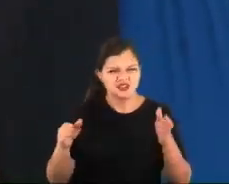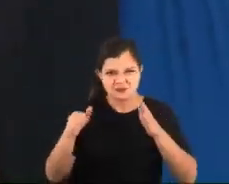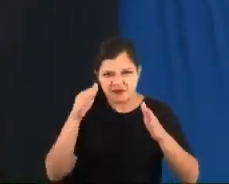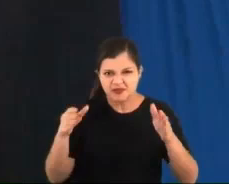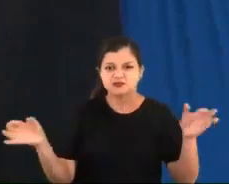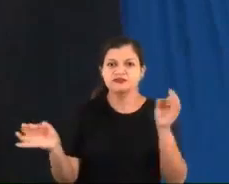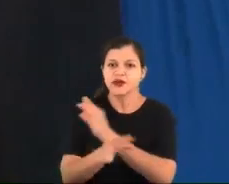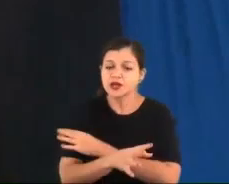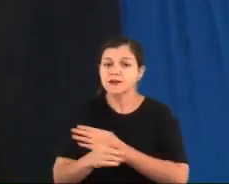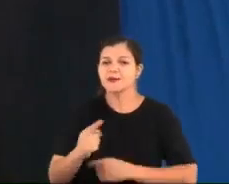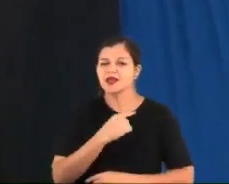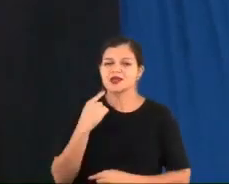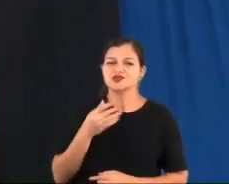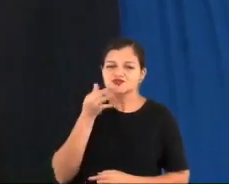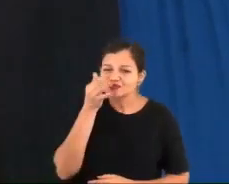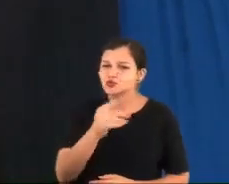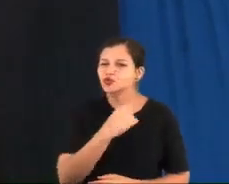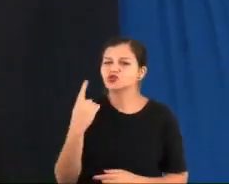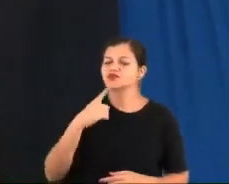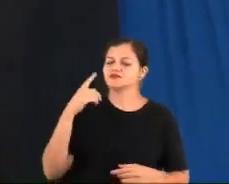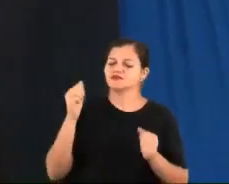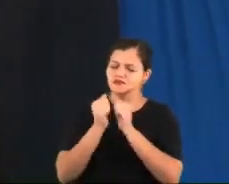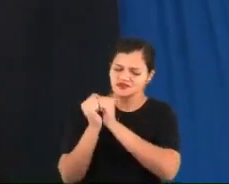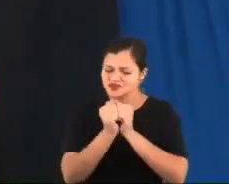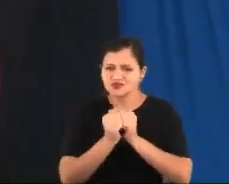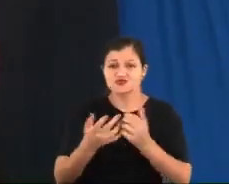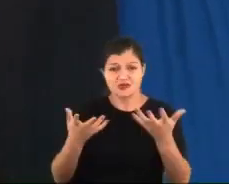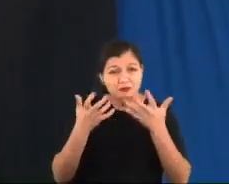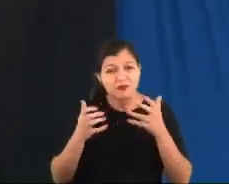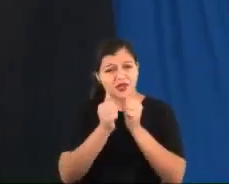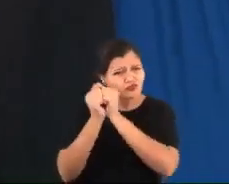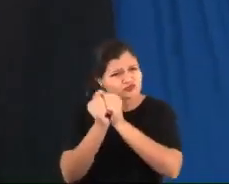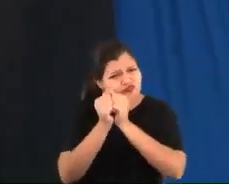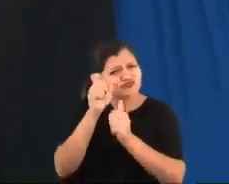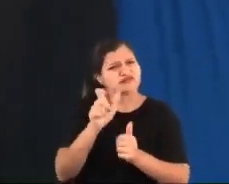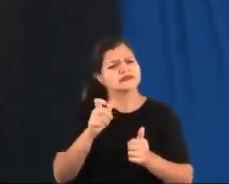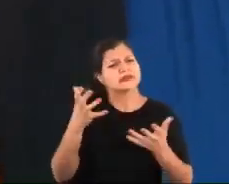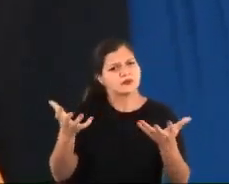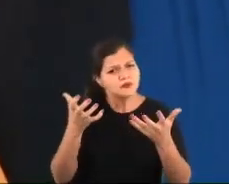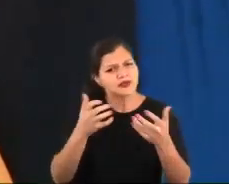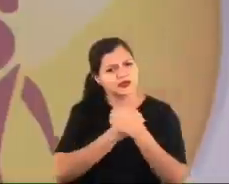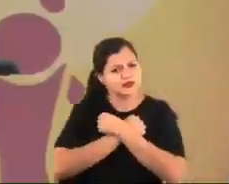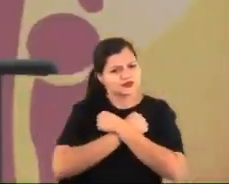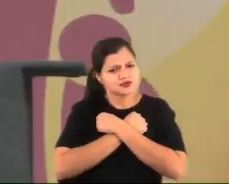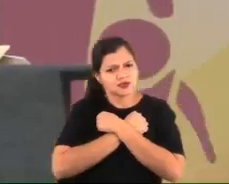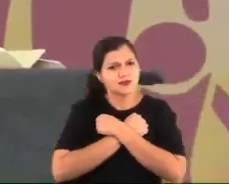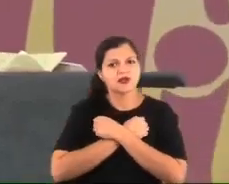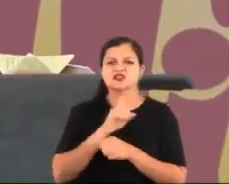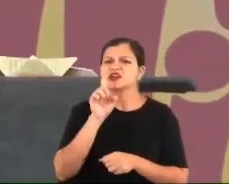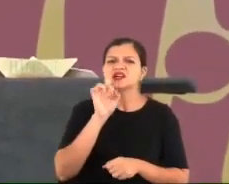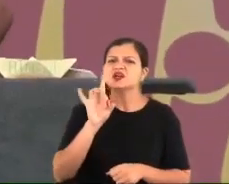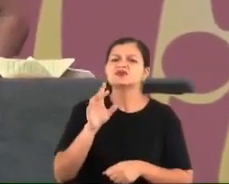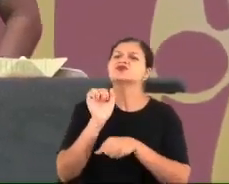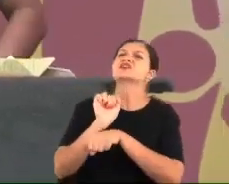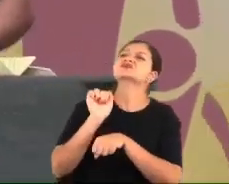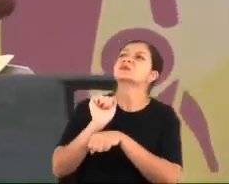estar com você, eu quero te abraçar. Não fique esperando um refrigério vir do céu. O próprio